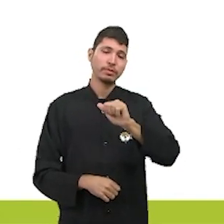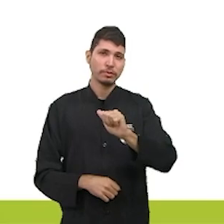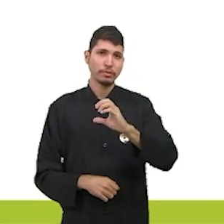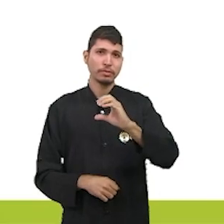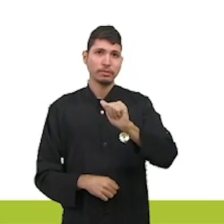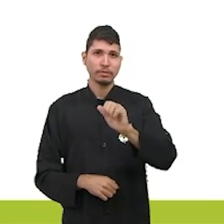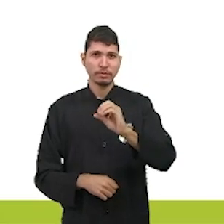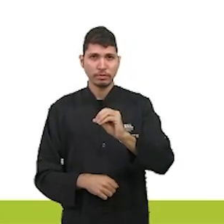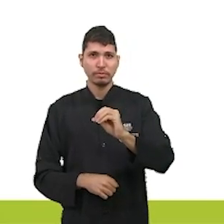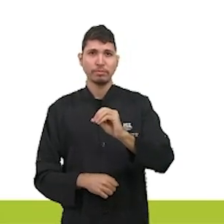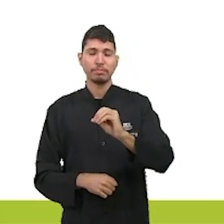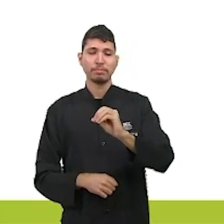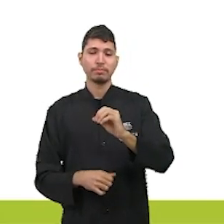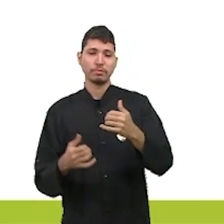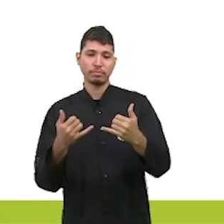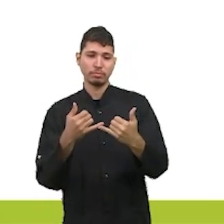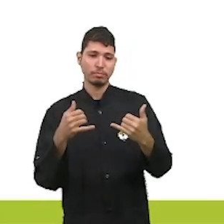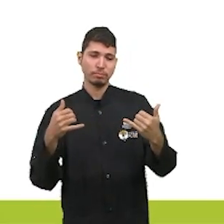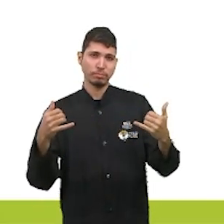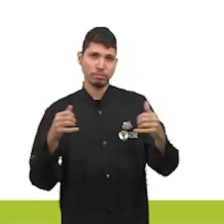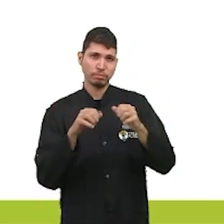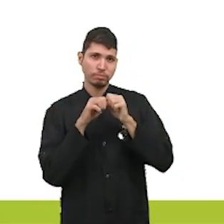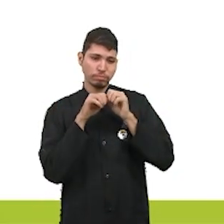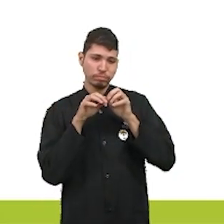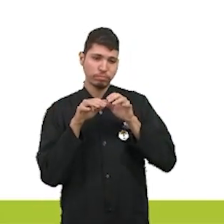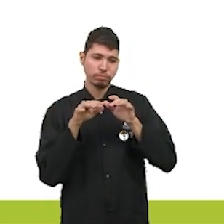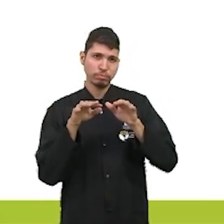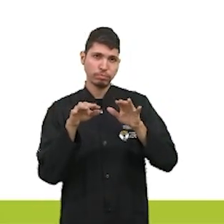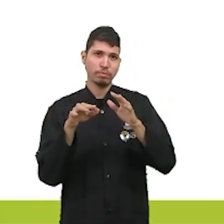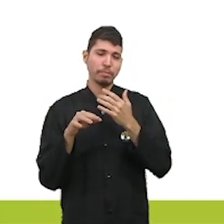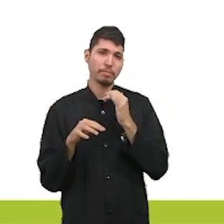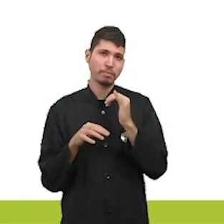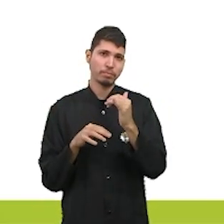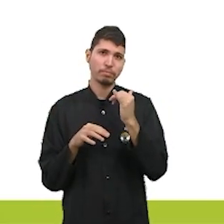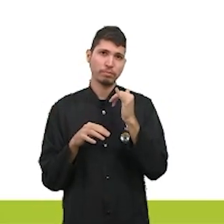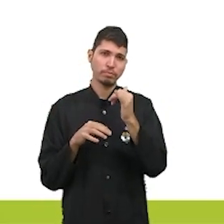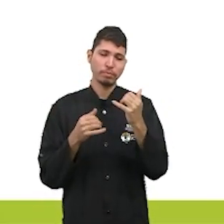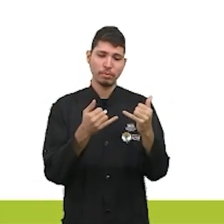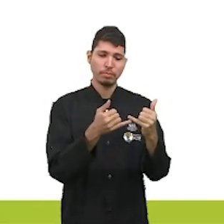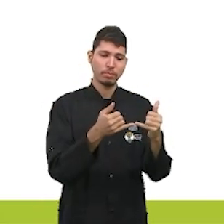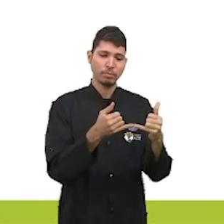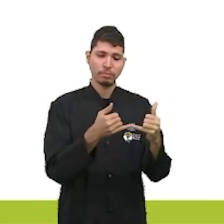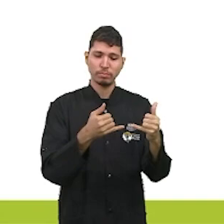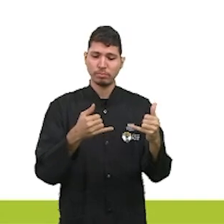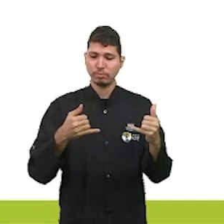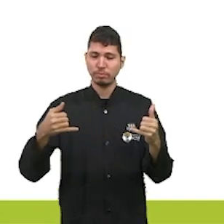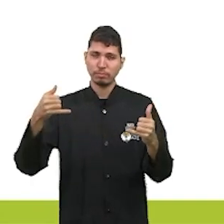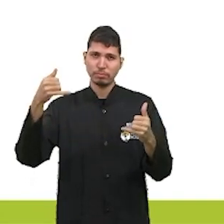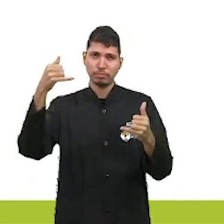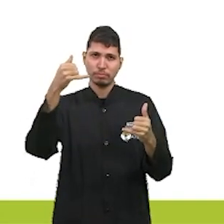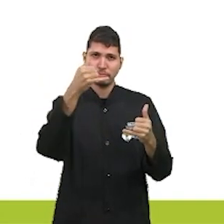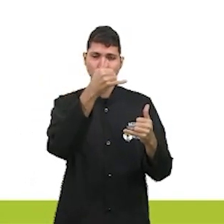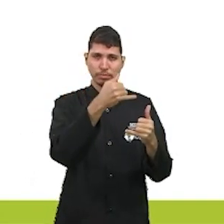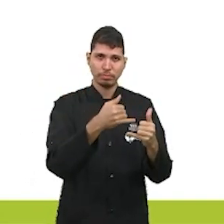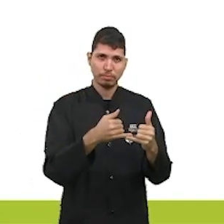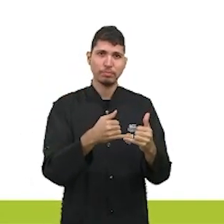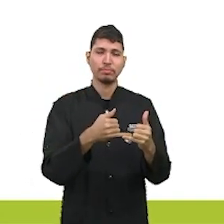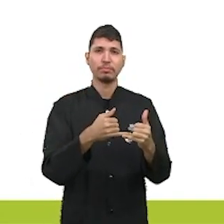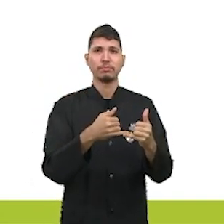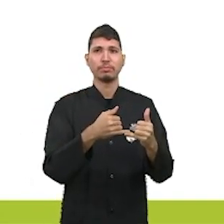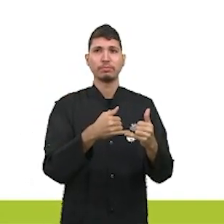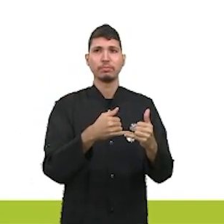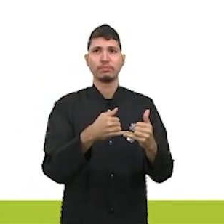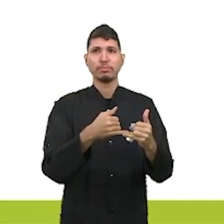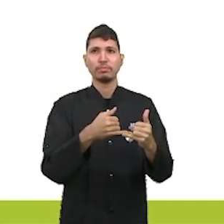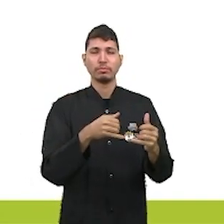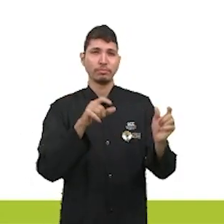pelo fio condutor, né? Então, com o passar do tempo aí, é a divisão deles dois. E no enunciado, ela me